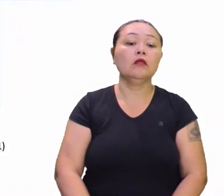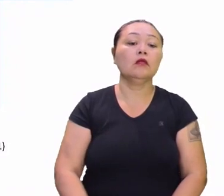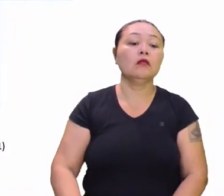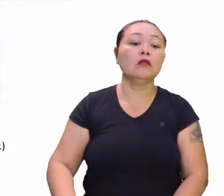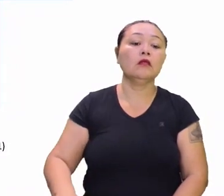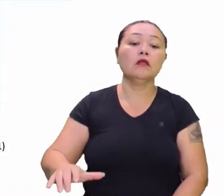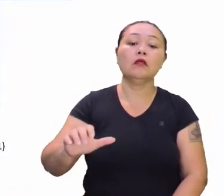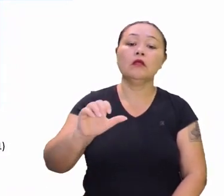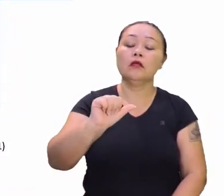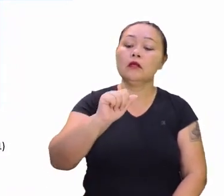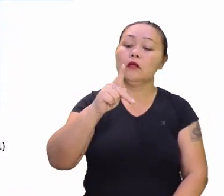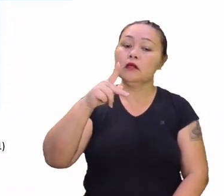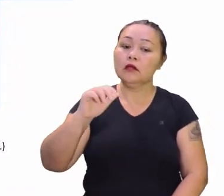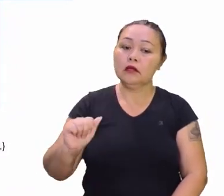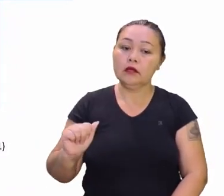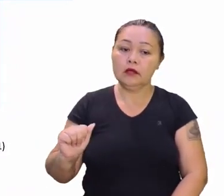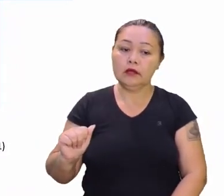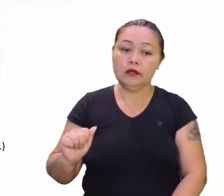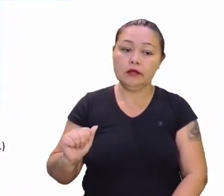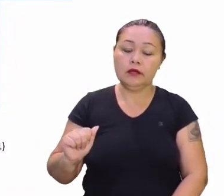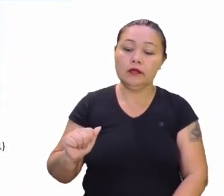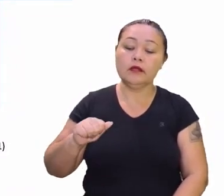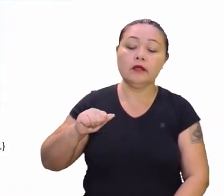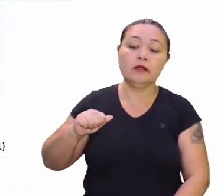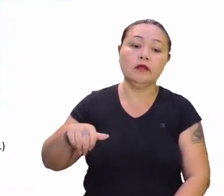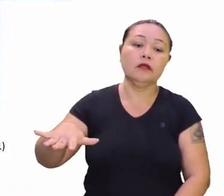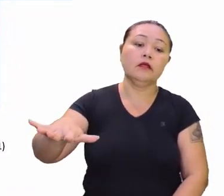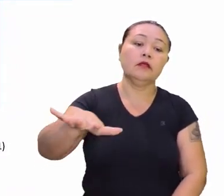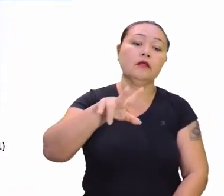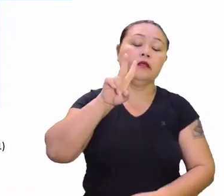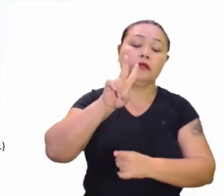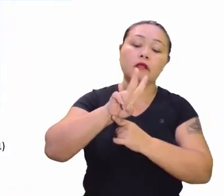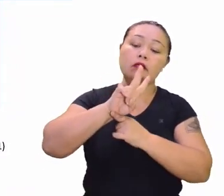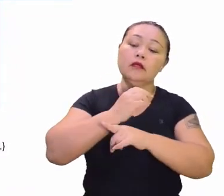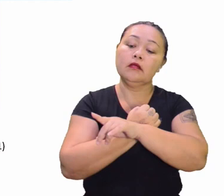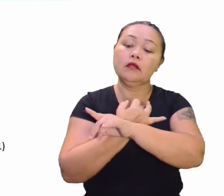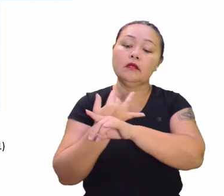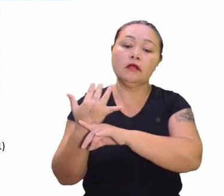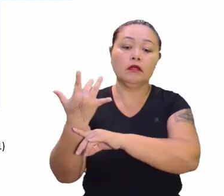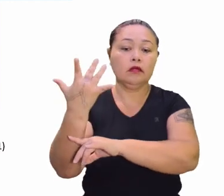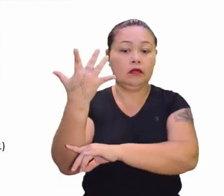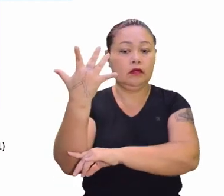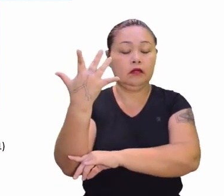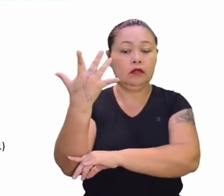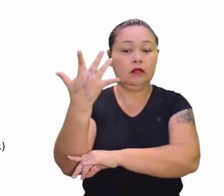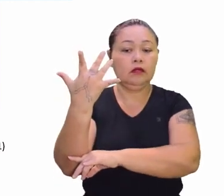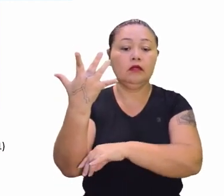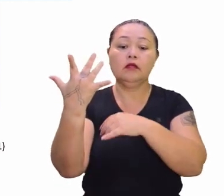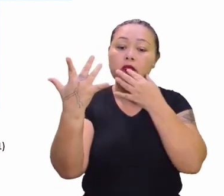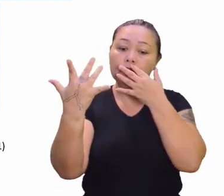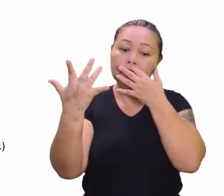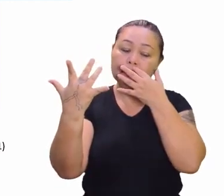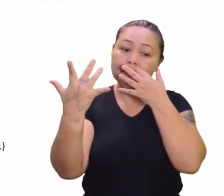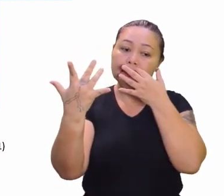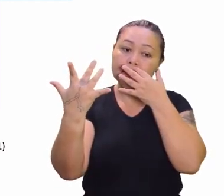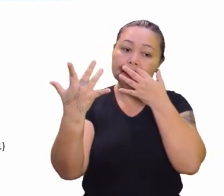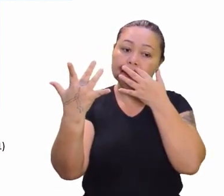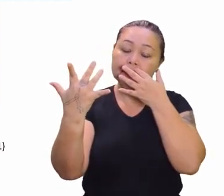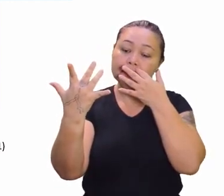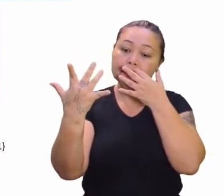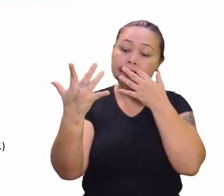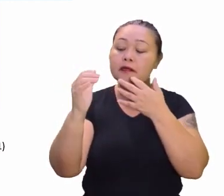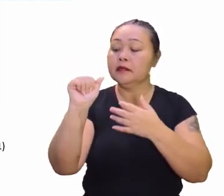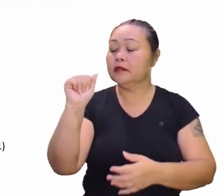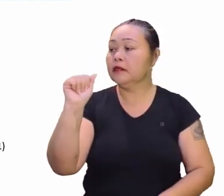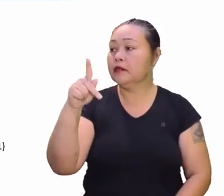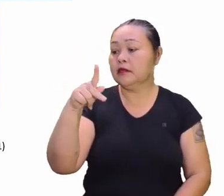E as APAs, né? APA, Área de Proteção Ambiental. A gente